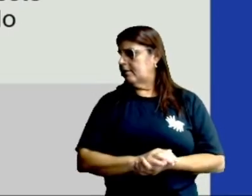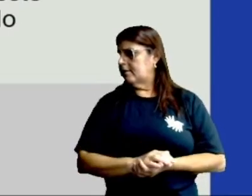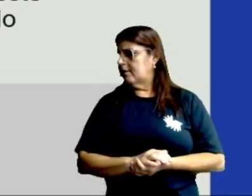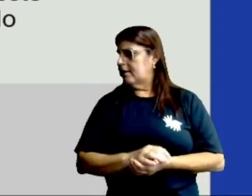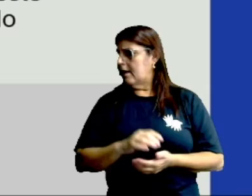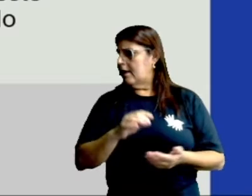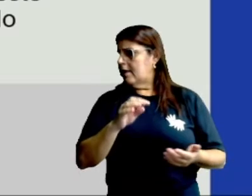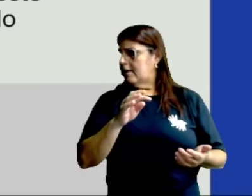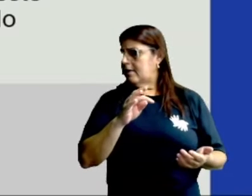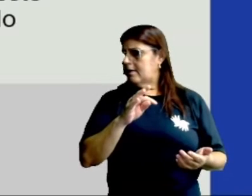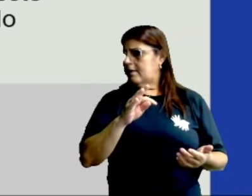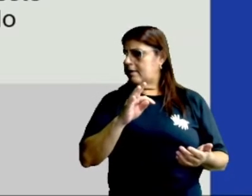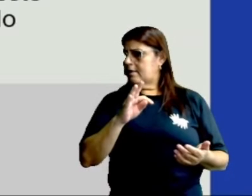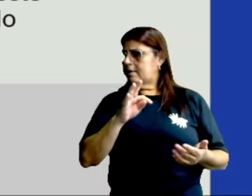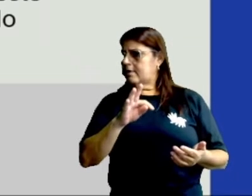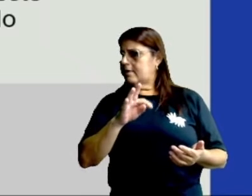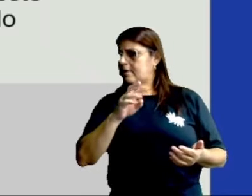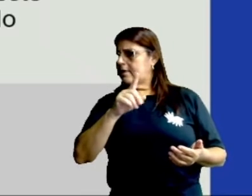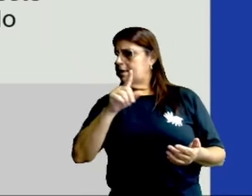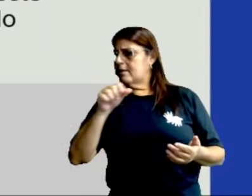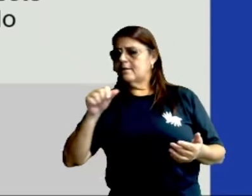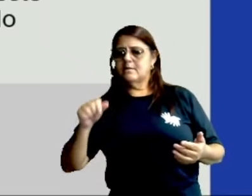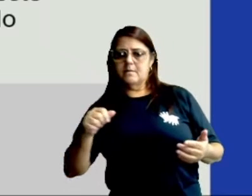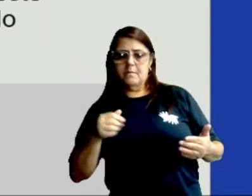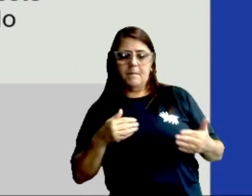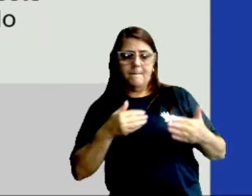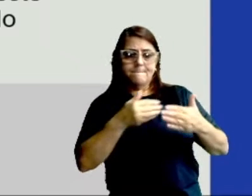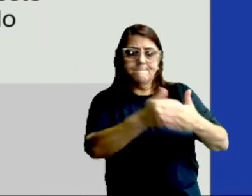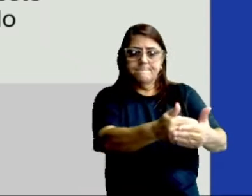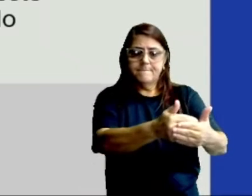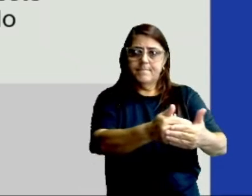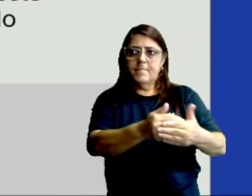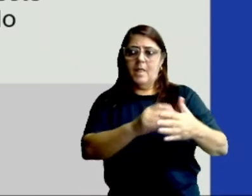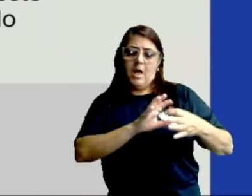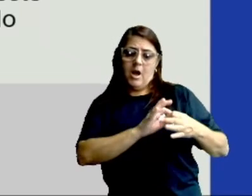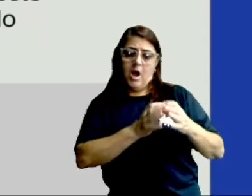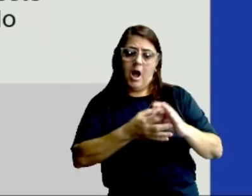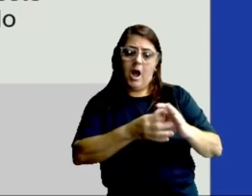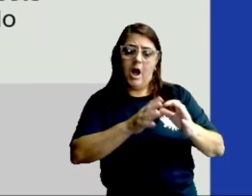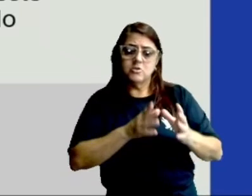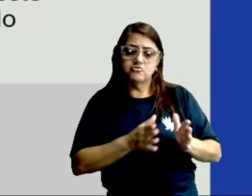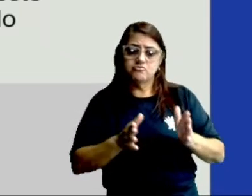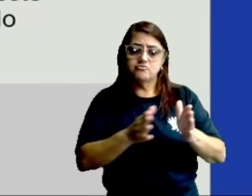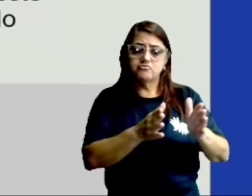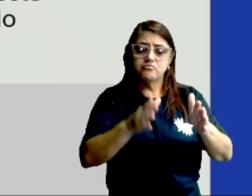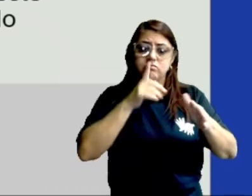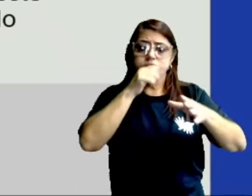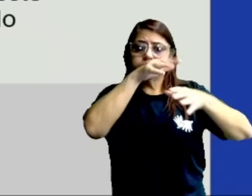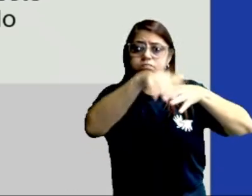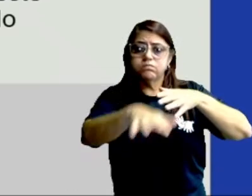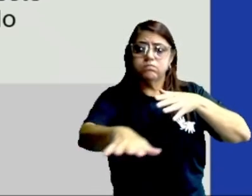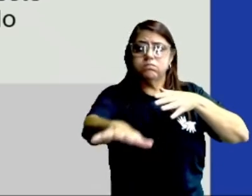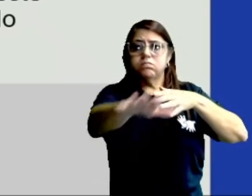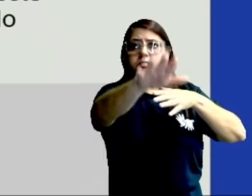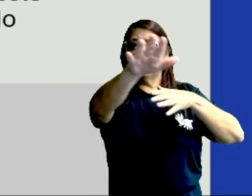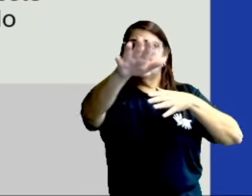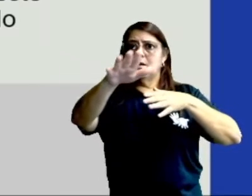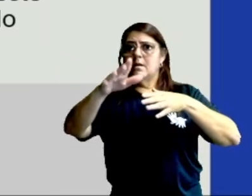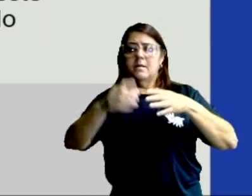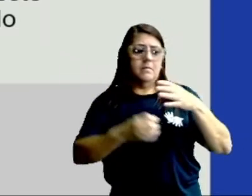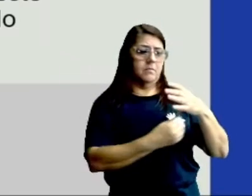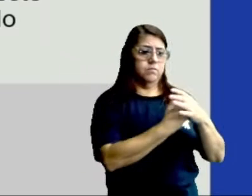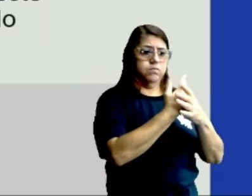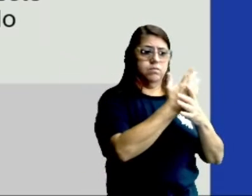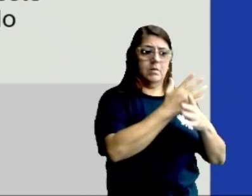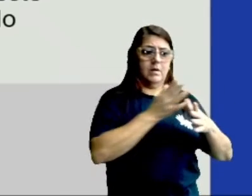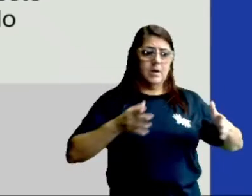esses dias ele se viram para poder barrar força das correntezas do Rio Nilo né para que a Correnteza do Rio Nilo não levasse